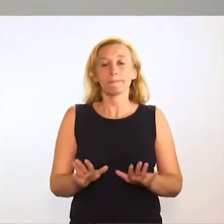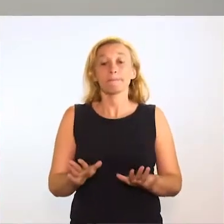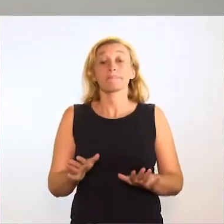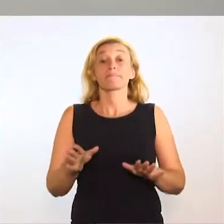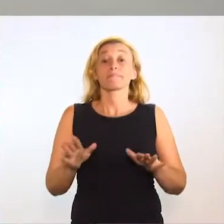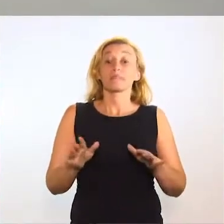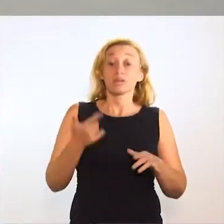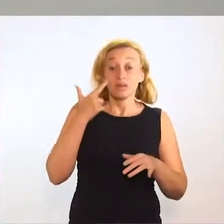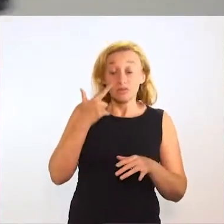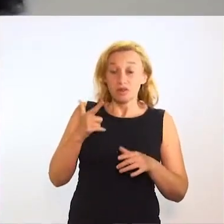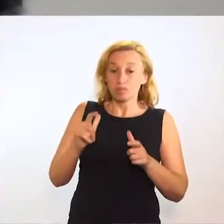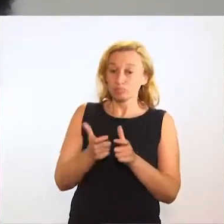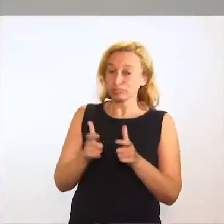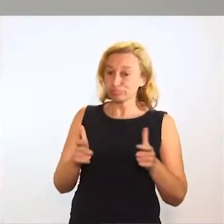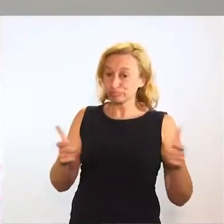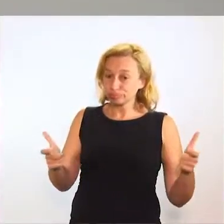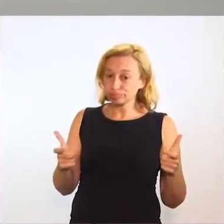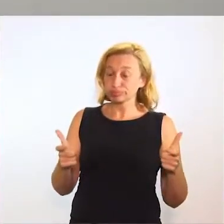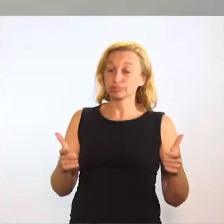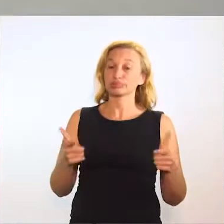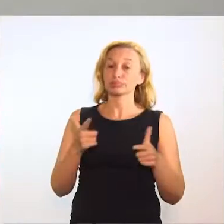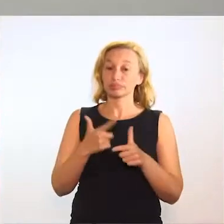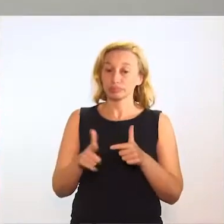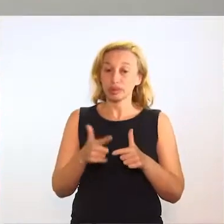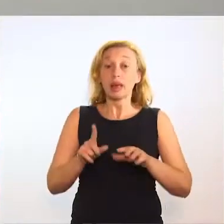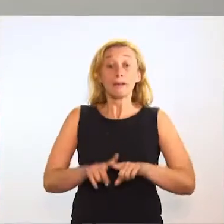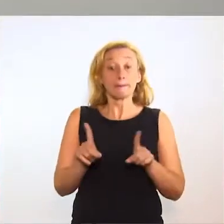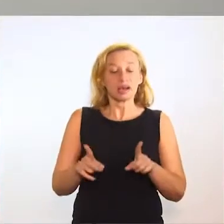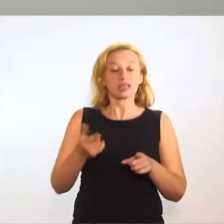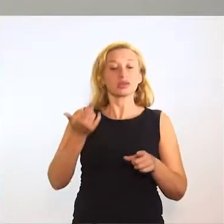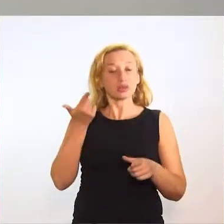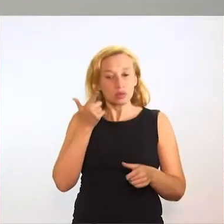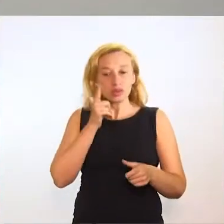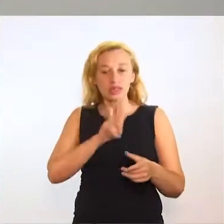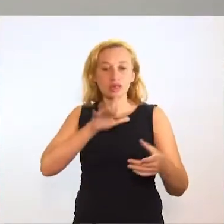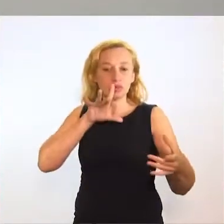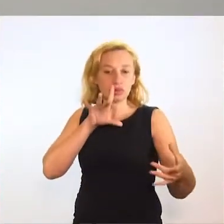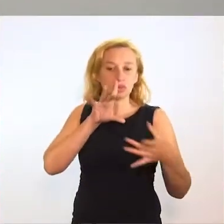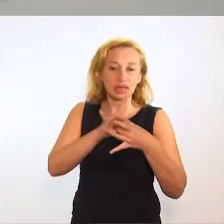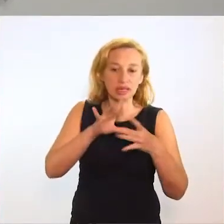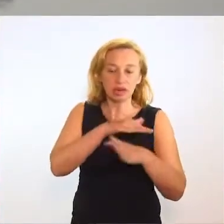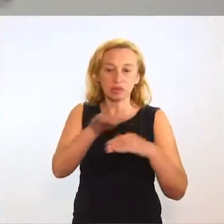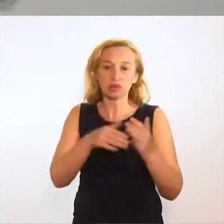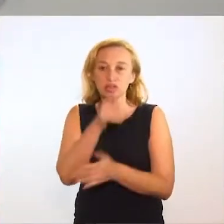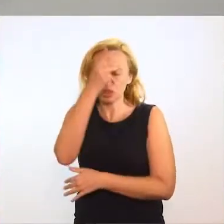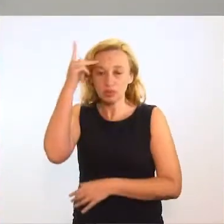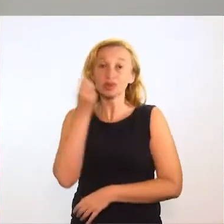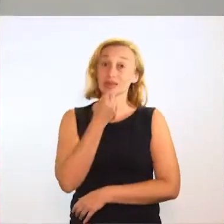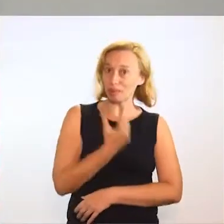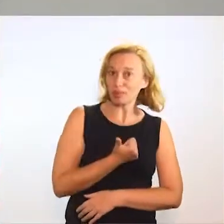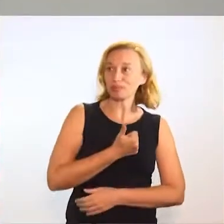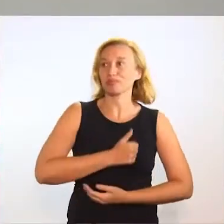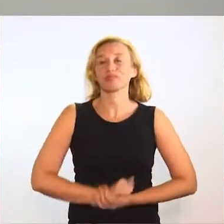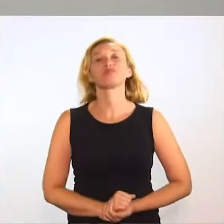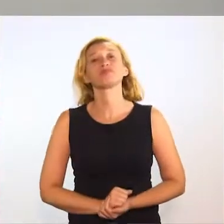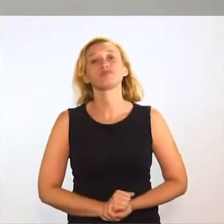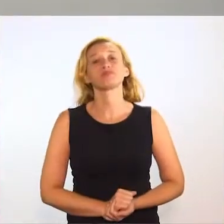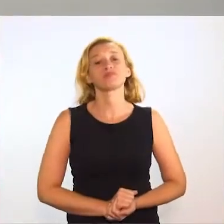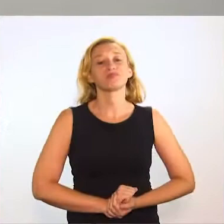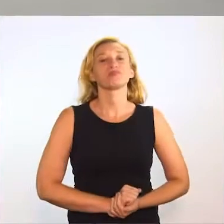por um lado, está sendo intenso, mas a gente está aprendendo muito e a gente pode fazer conexões com todo mundo de uma forma muito especial. Isso é